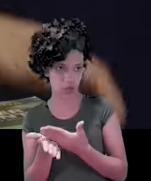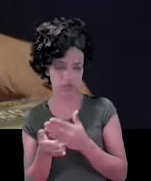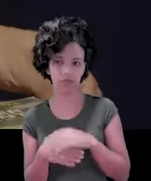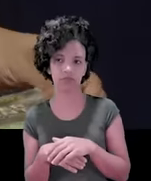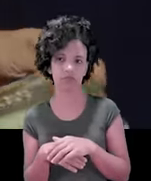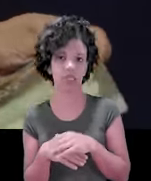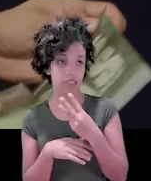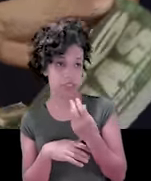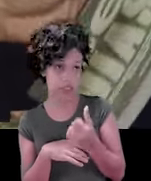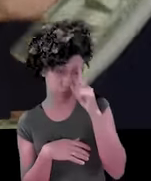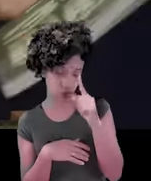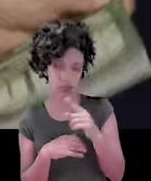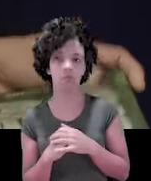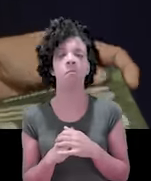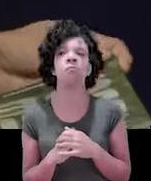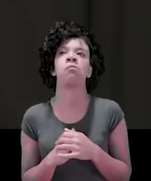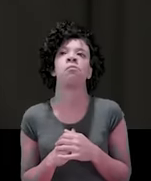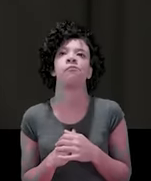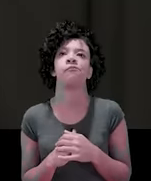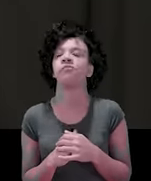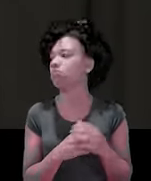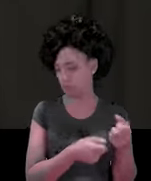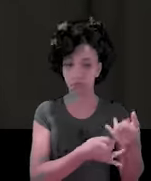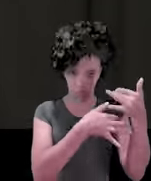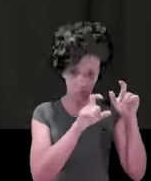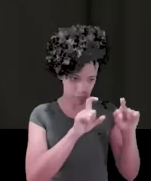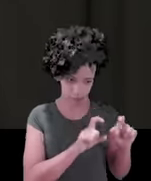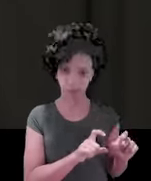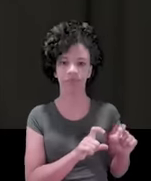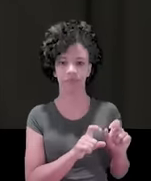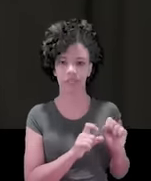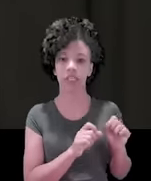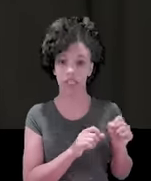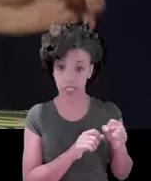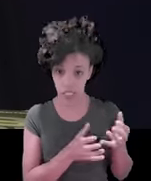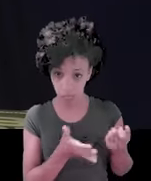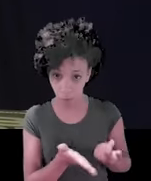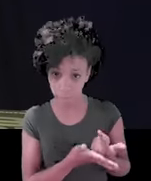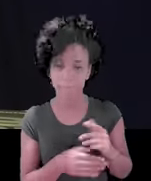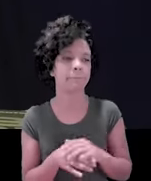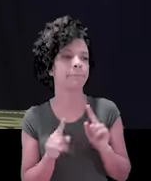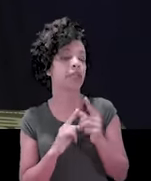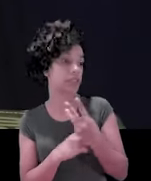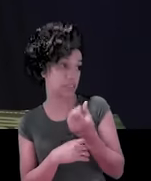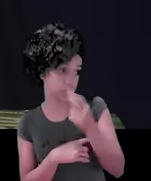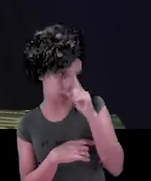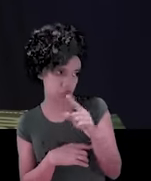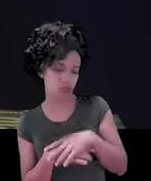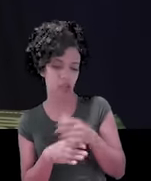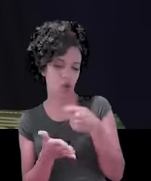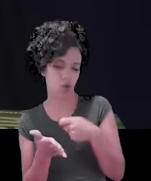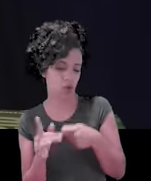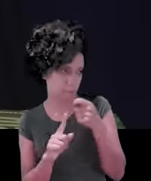nesses três dias é que tá na descrição viu gente comprar esses dias eu digo que eu